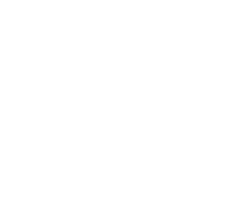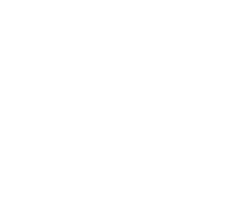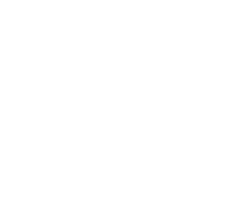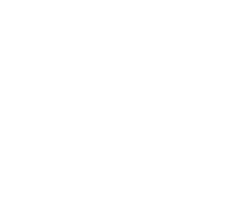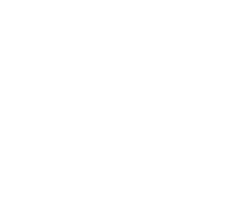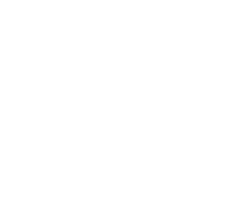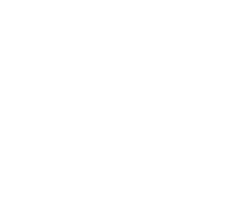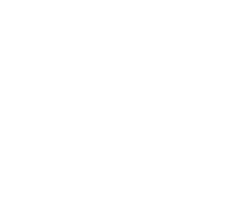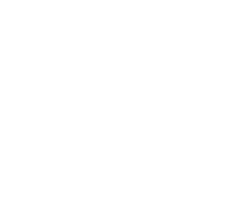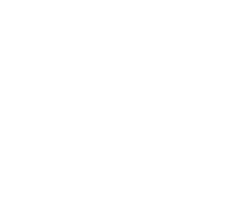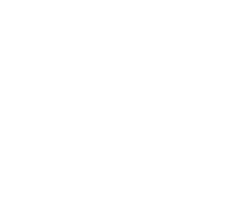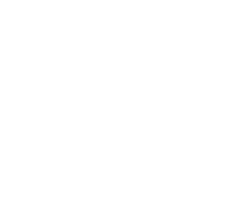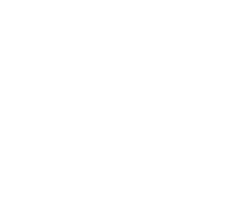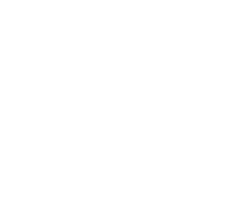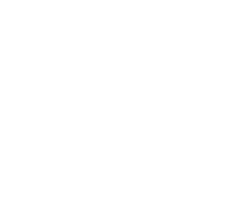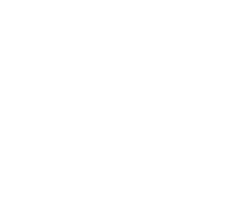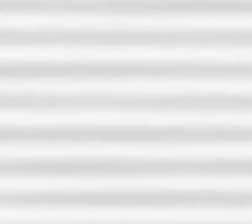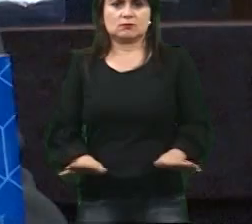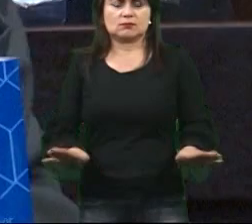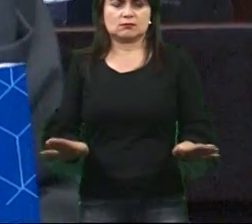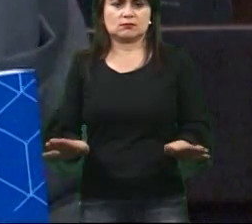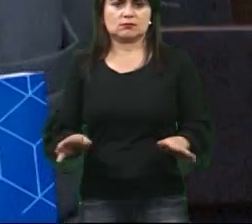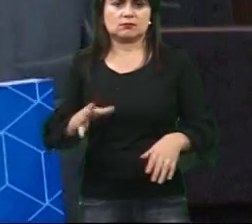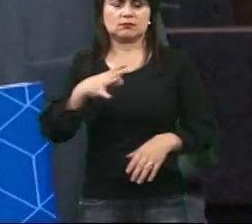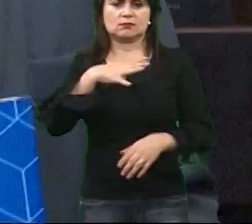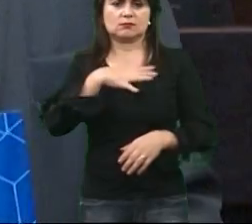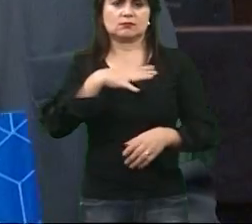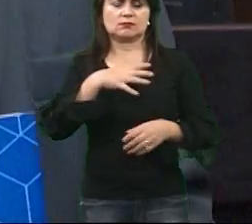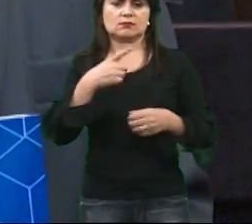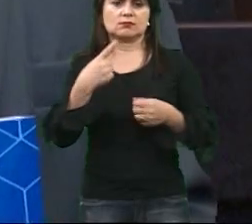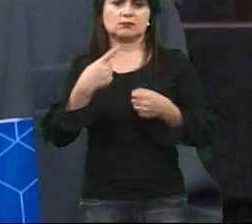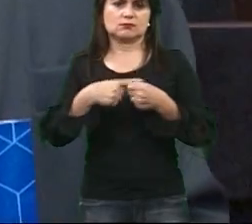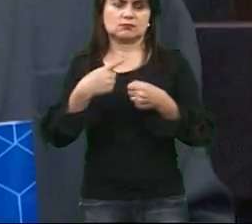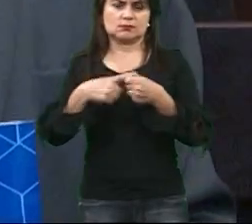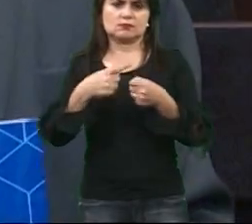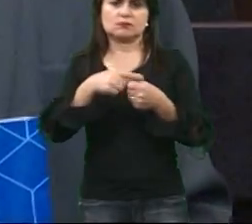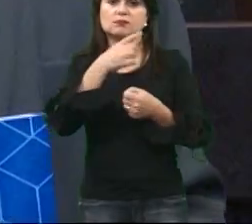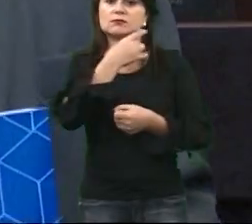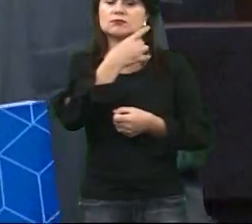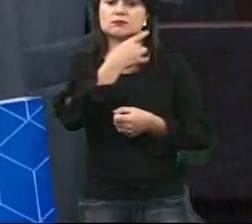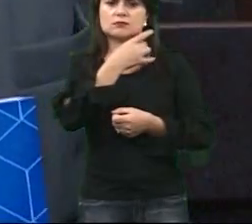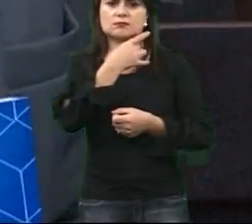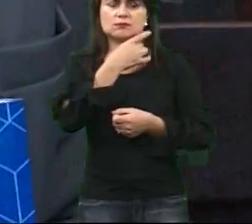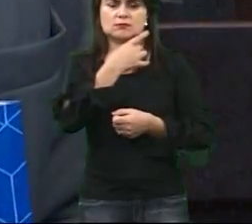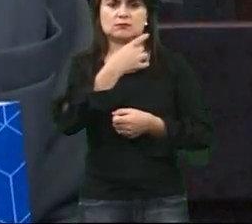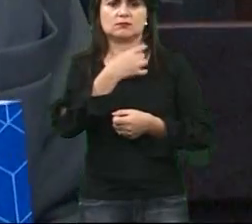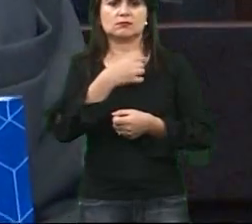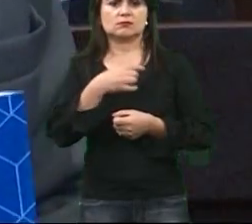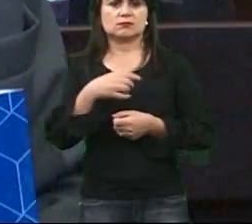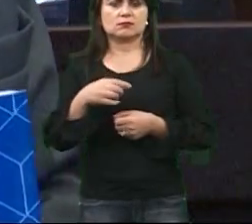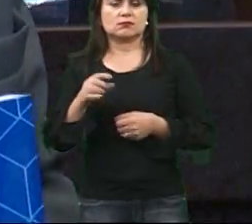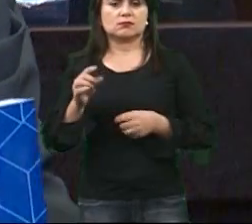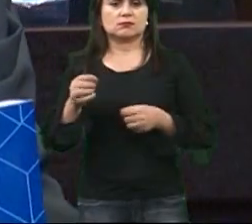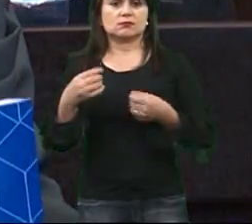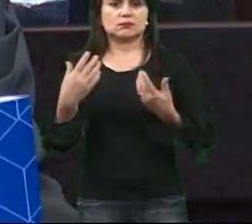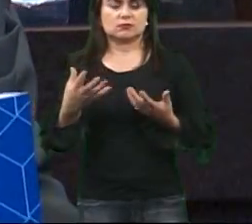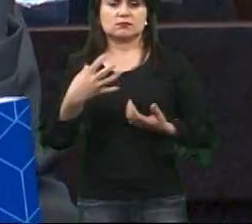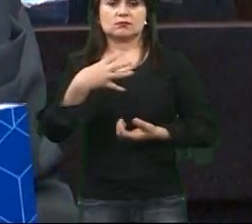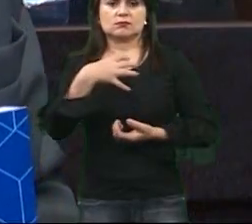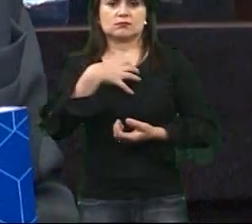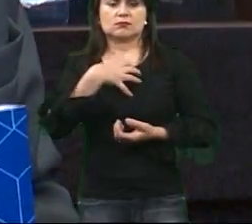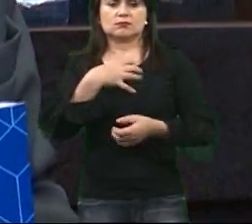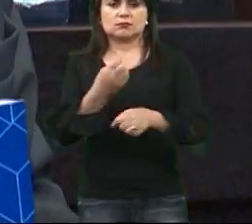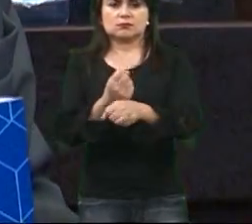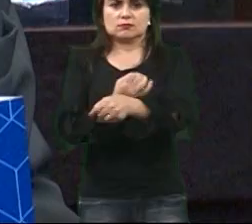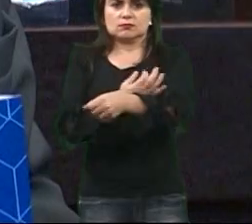permeadas de úteis apontamentos doutrinários polícia reconhecimento para mim é de uma importância ímpar Uma emoção